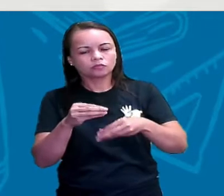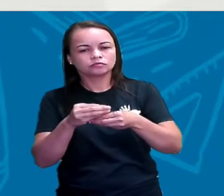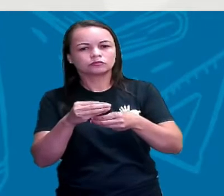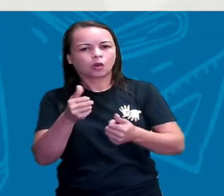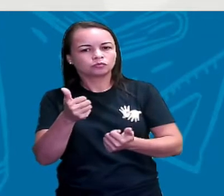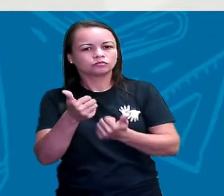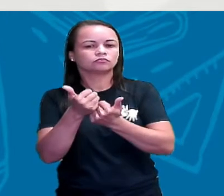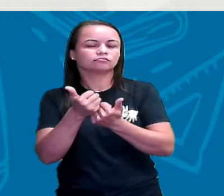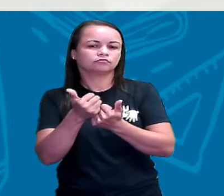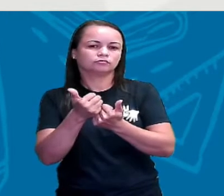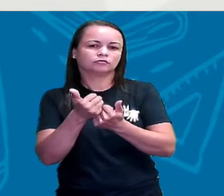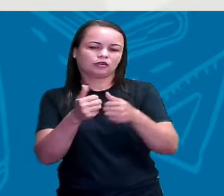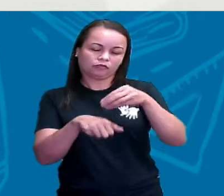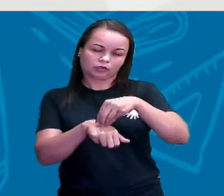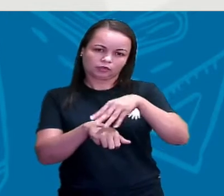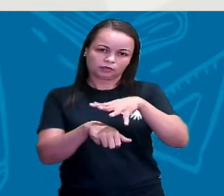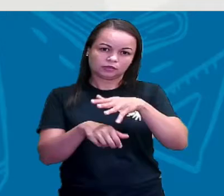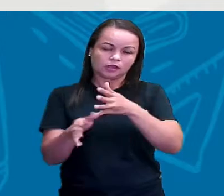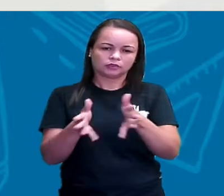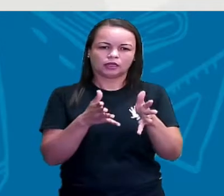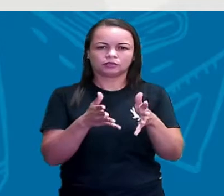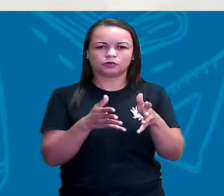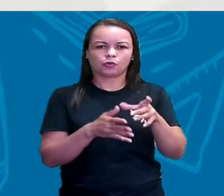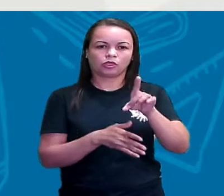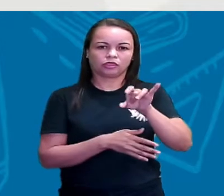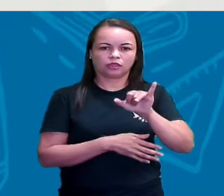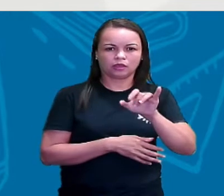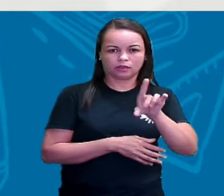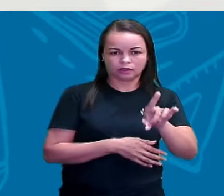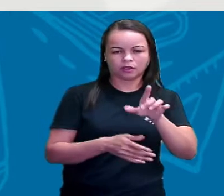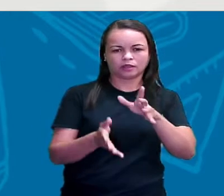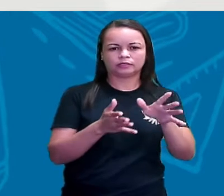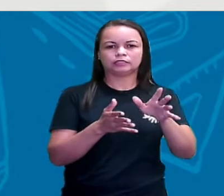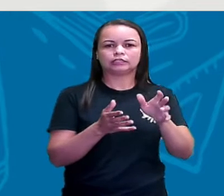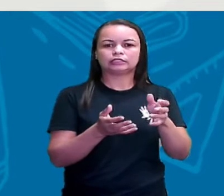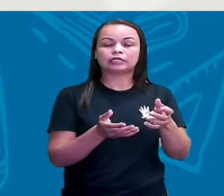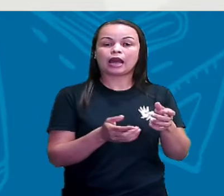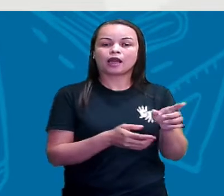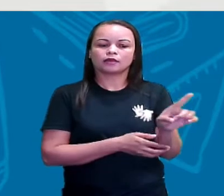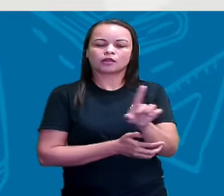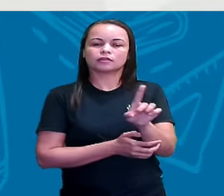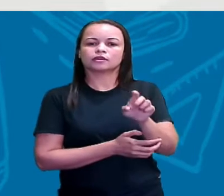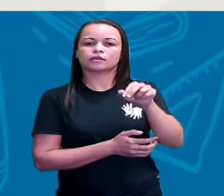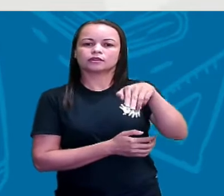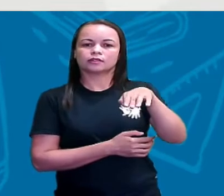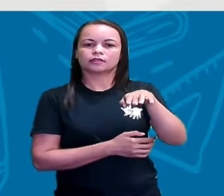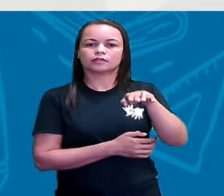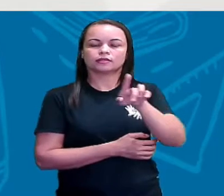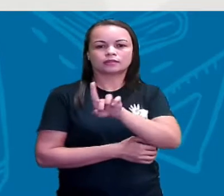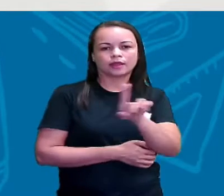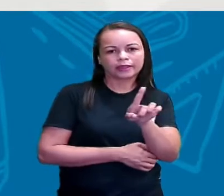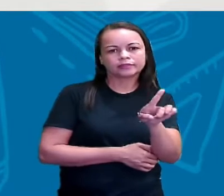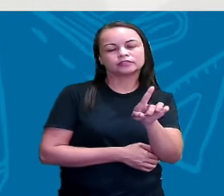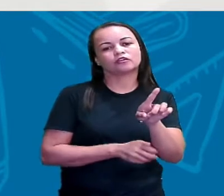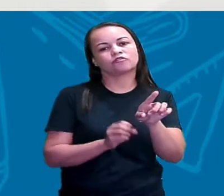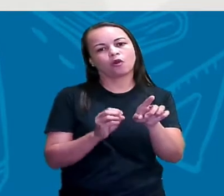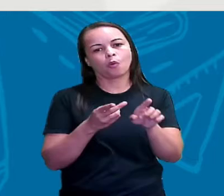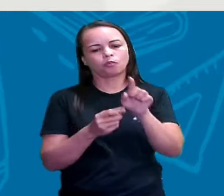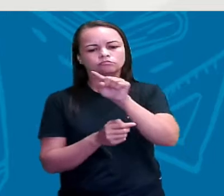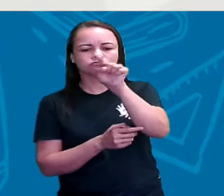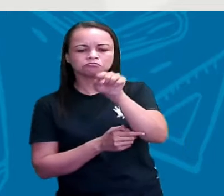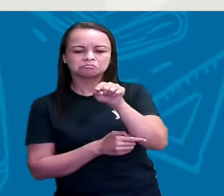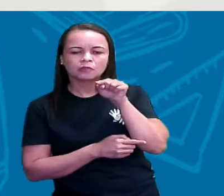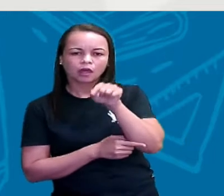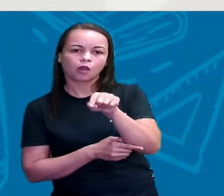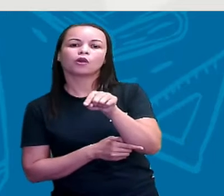dica. E esse did, ele vai ser empregado sempre na negativa e na interrogativa. Quando eu nego e quando eu